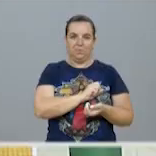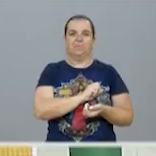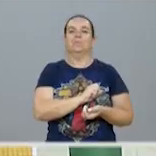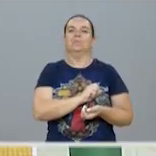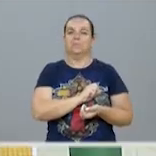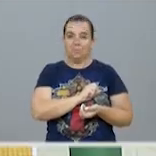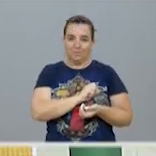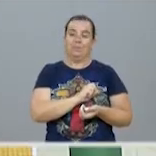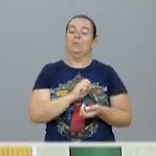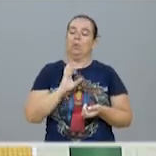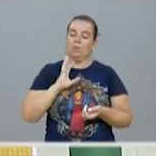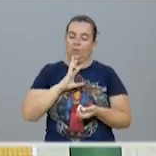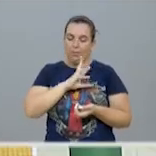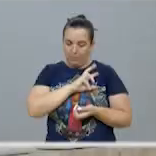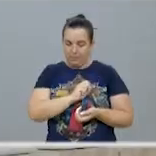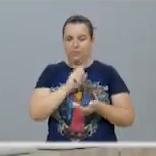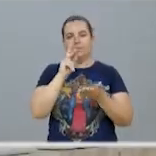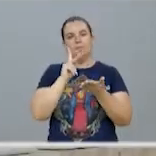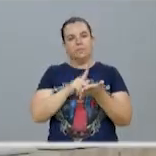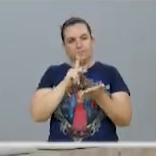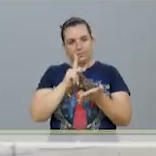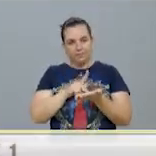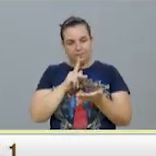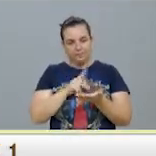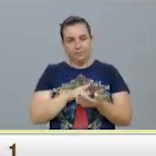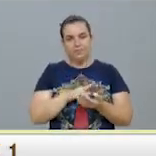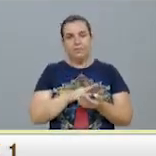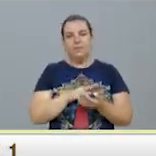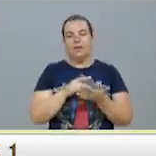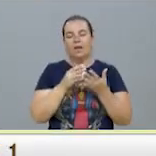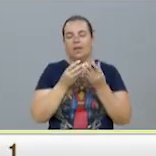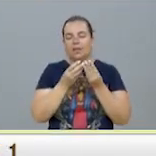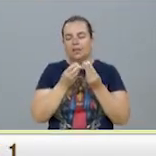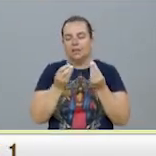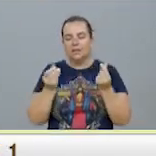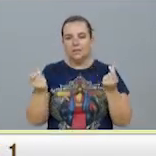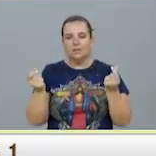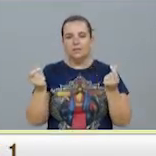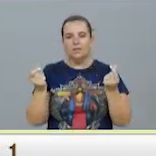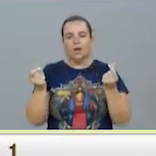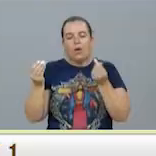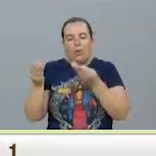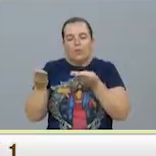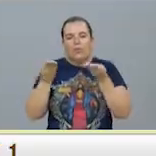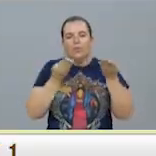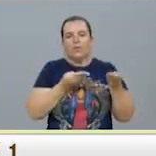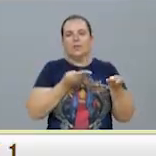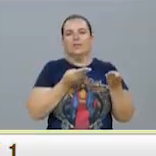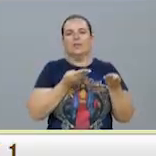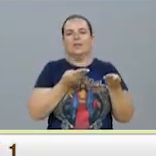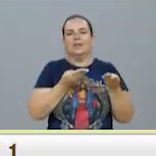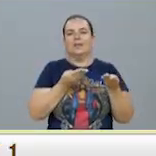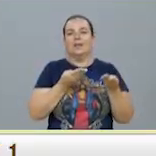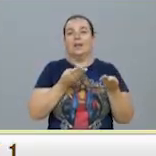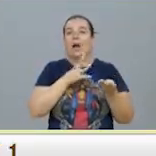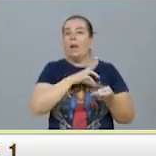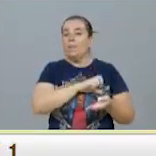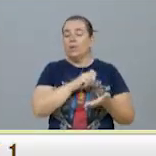delicado. O amor verdadeiro é convite, o amor verdadeiro é